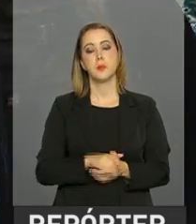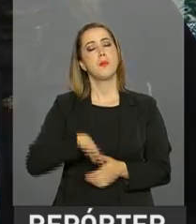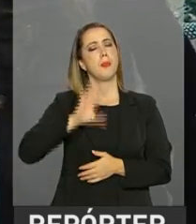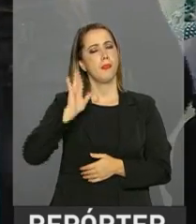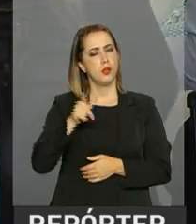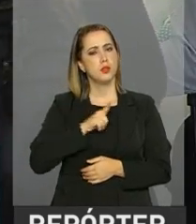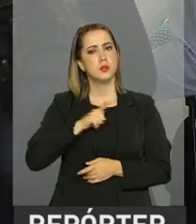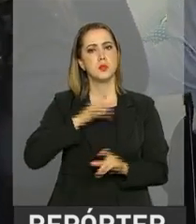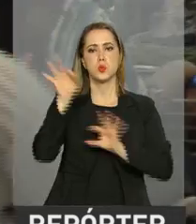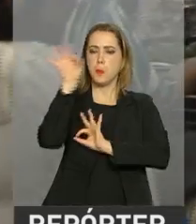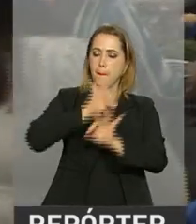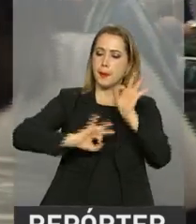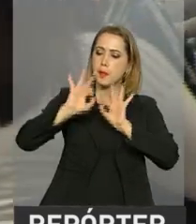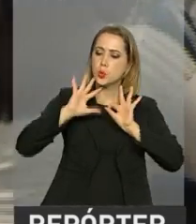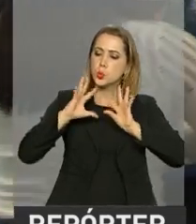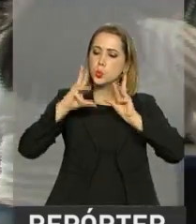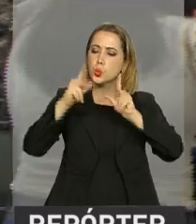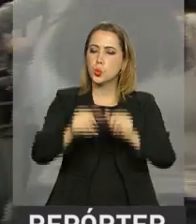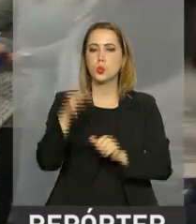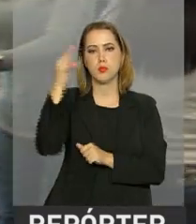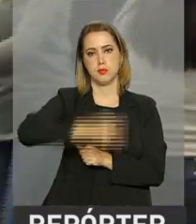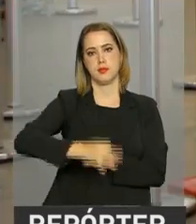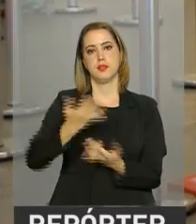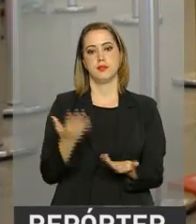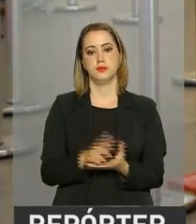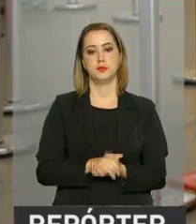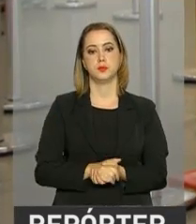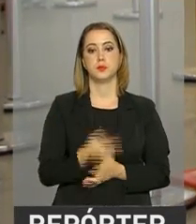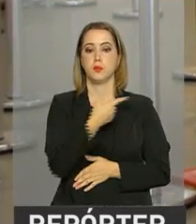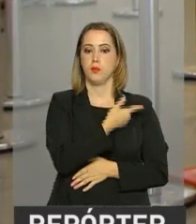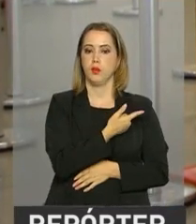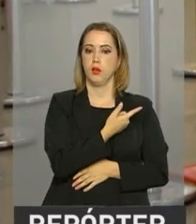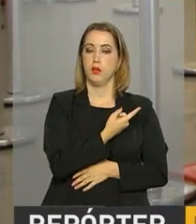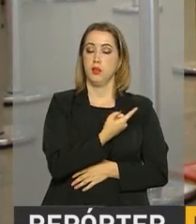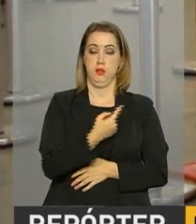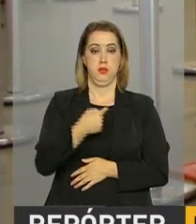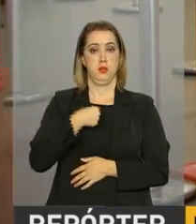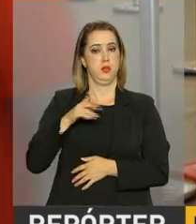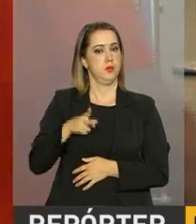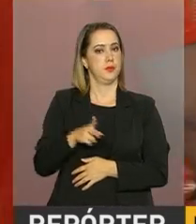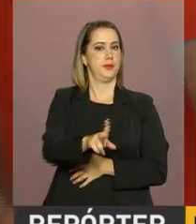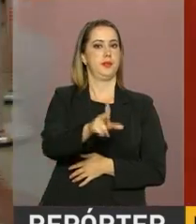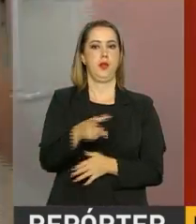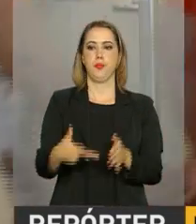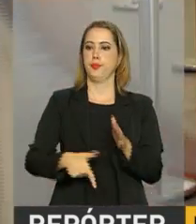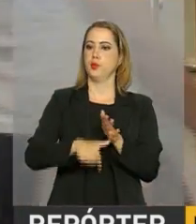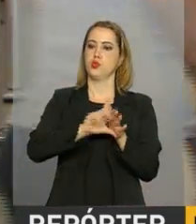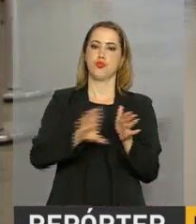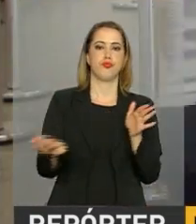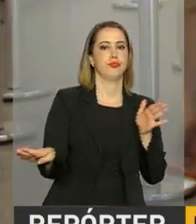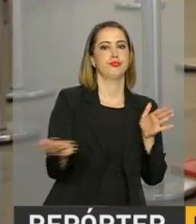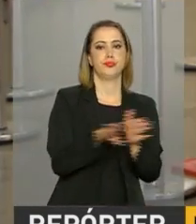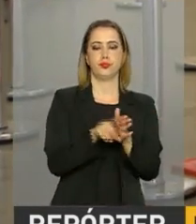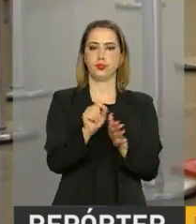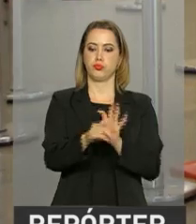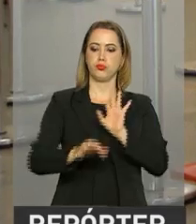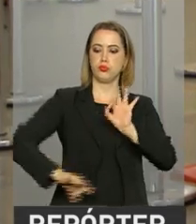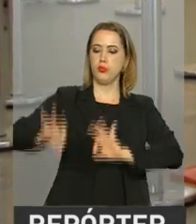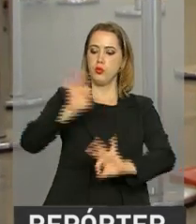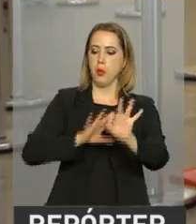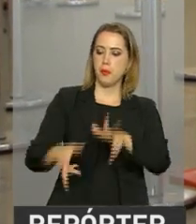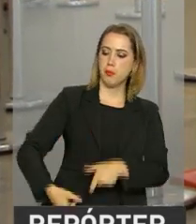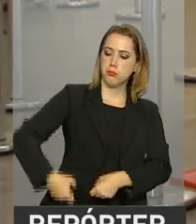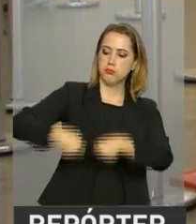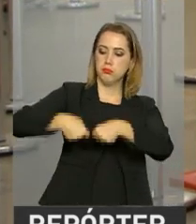gente que se preparou direitinho para um fim de ano bem tranquilo eu costumo fazer o chequinho com antecedência preparar as malas tudo e